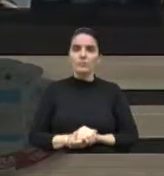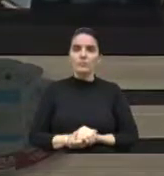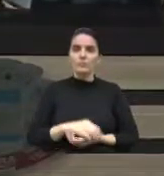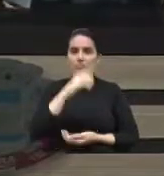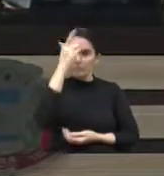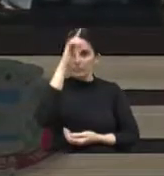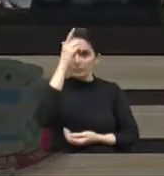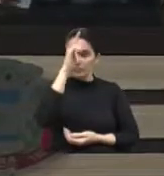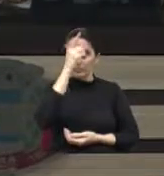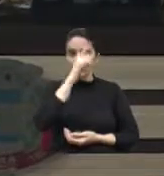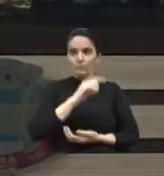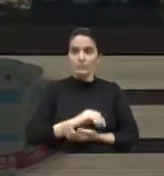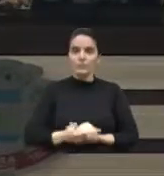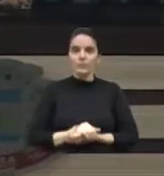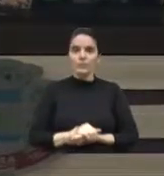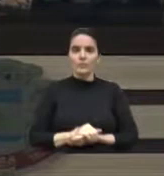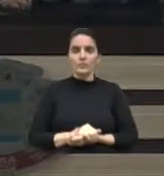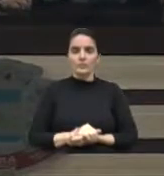Alemão.